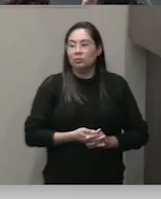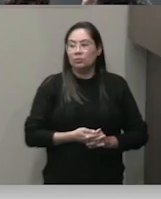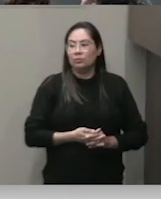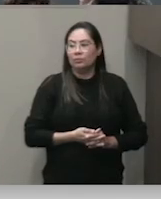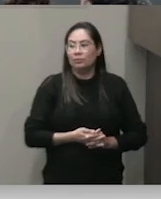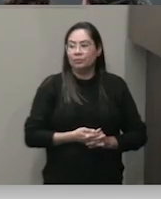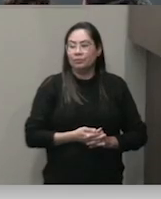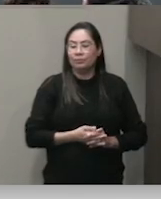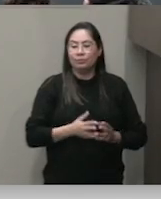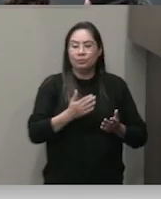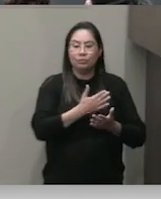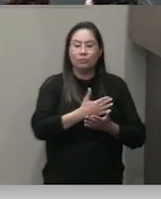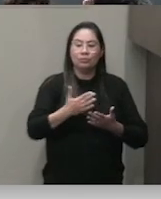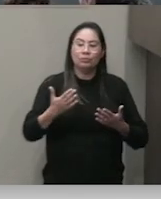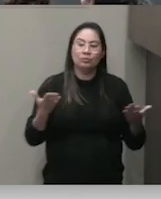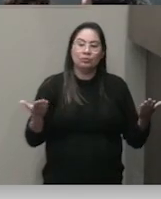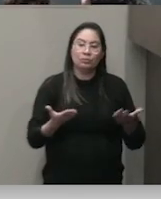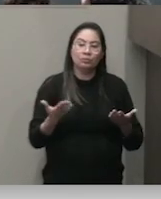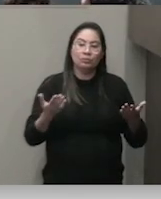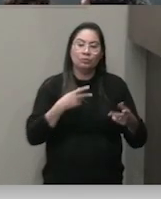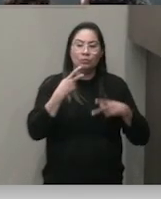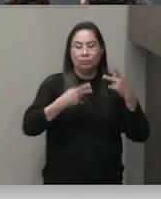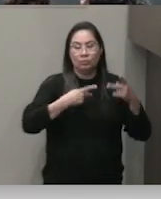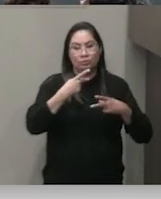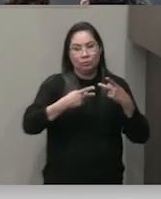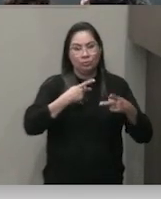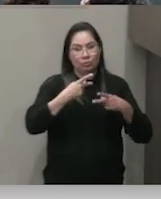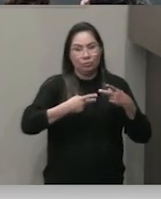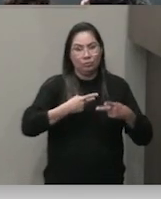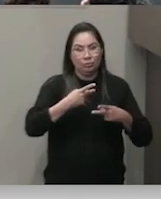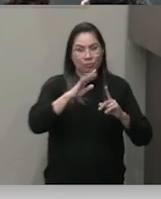Partimos, então, senhores, para o orador do grande expediente.